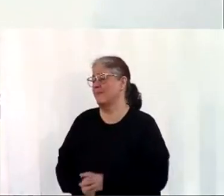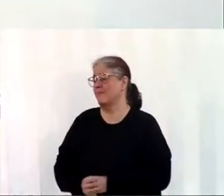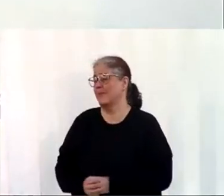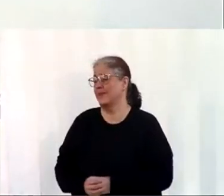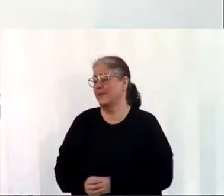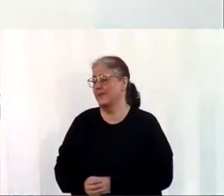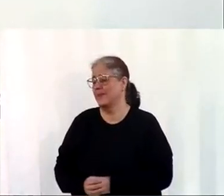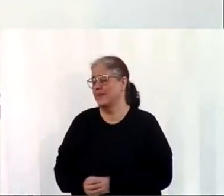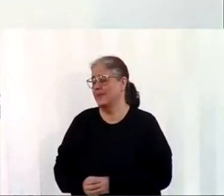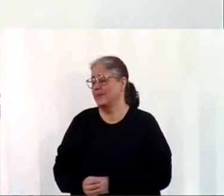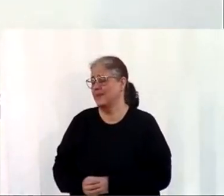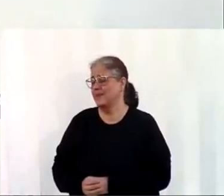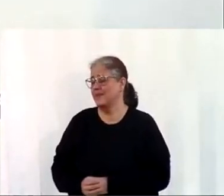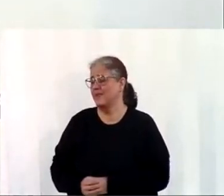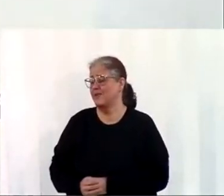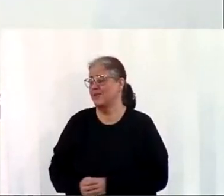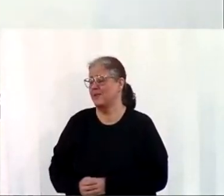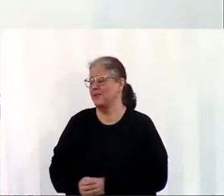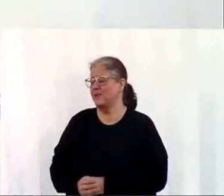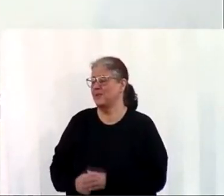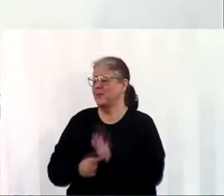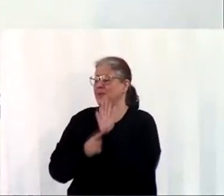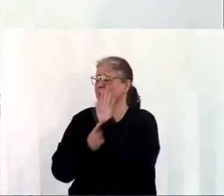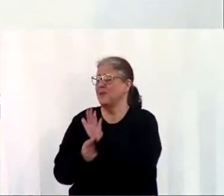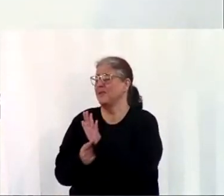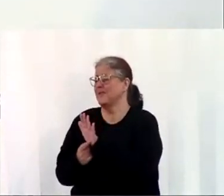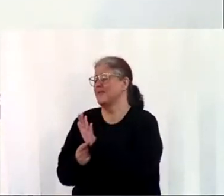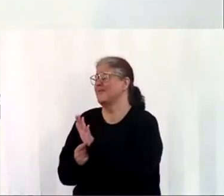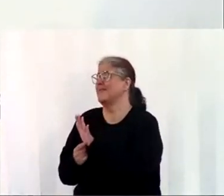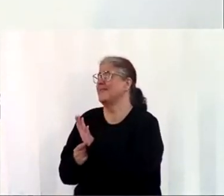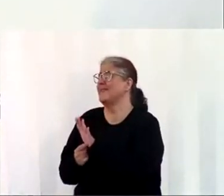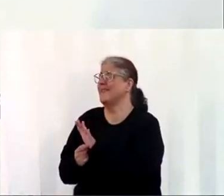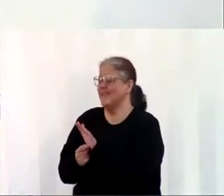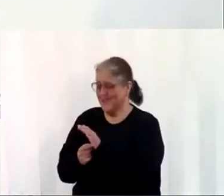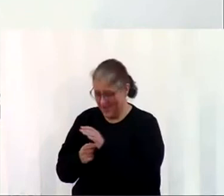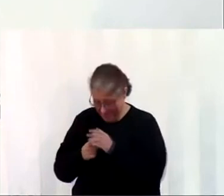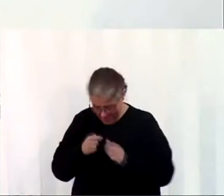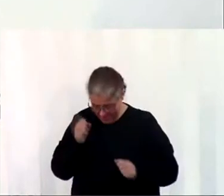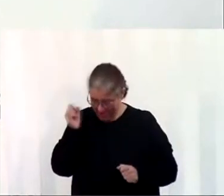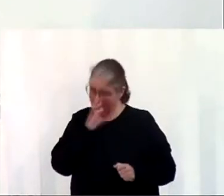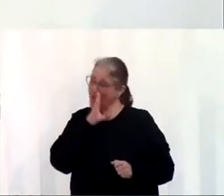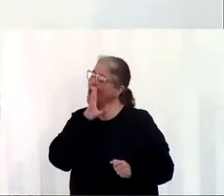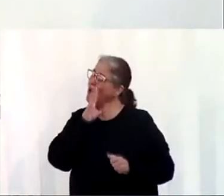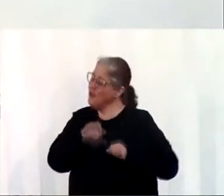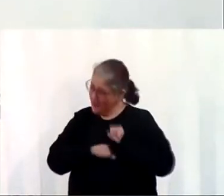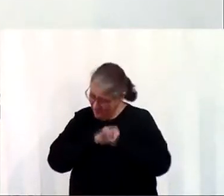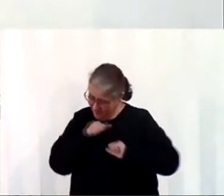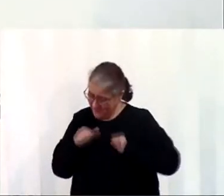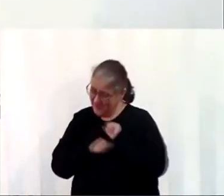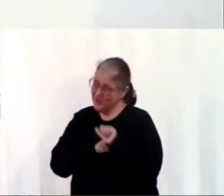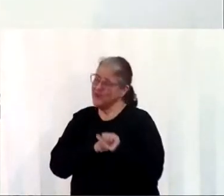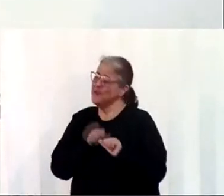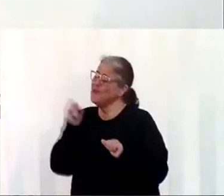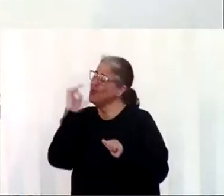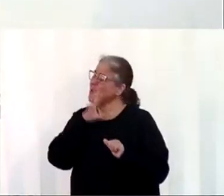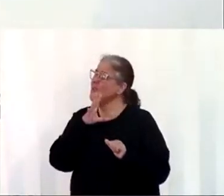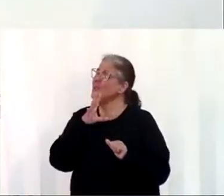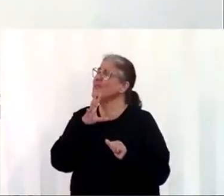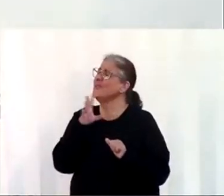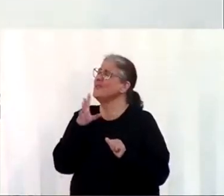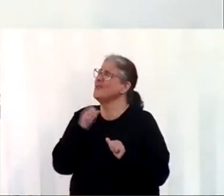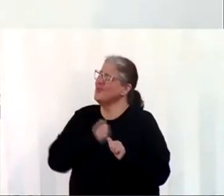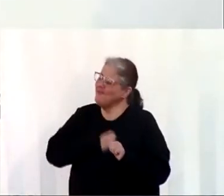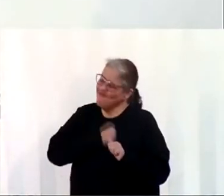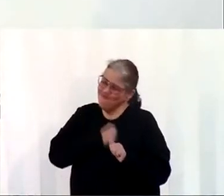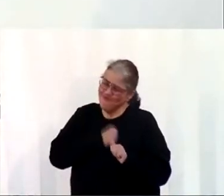Revigora em nós o amor por Ti, Senhor. Revigora em nós o gosto pelo culto, o